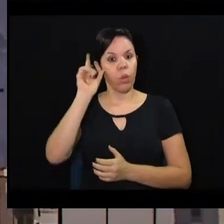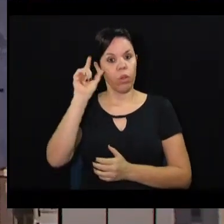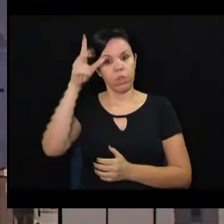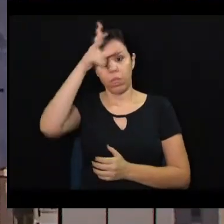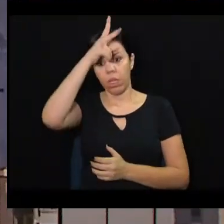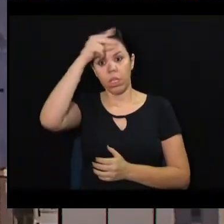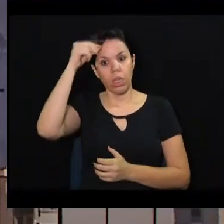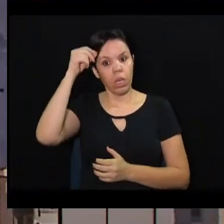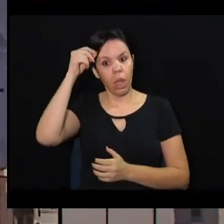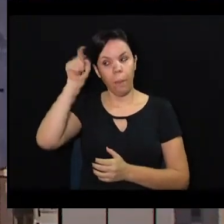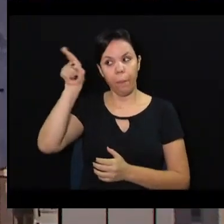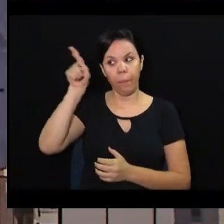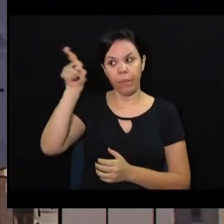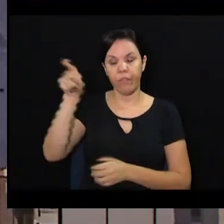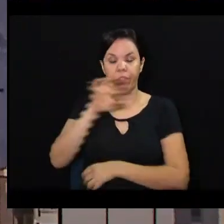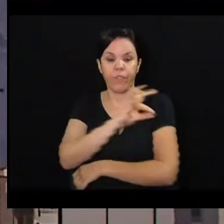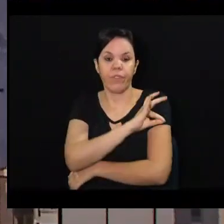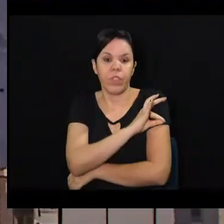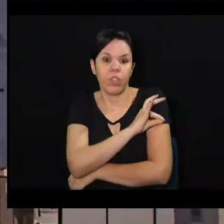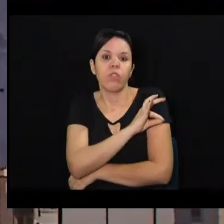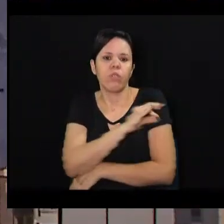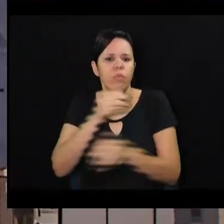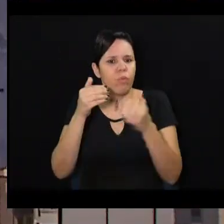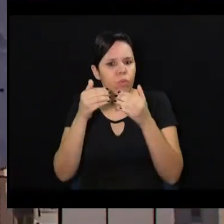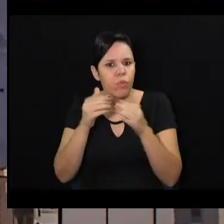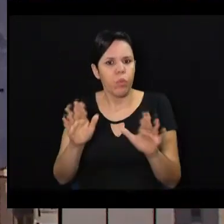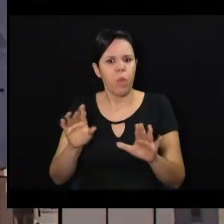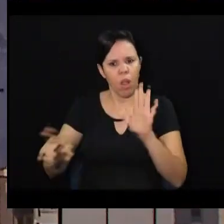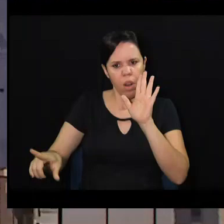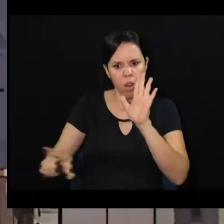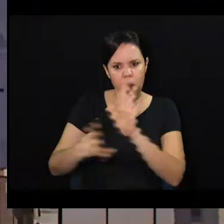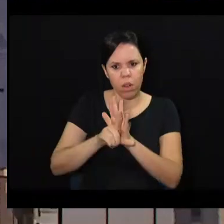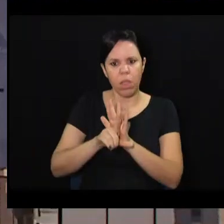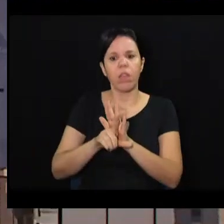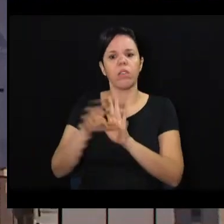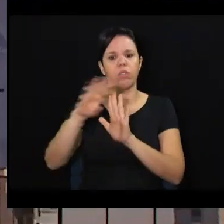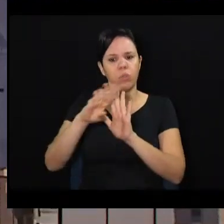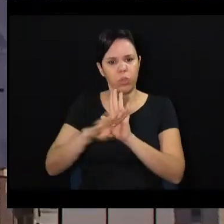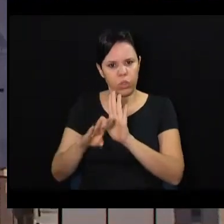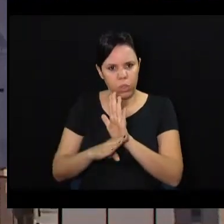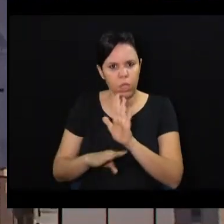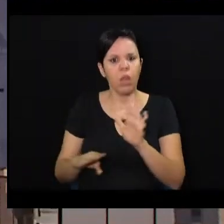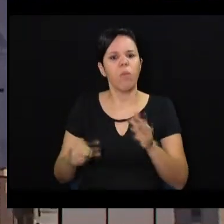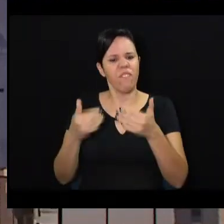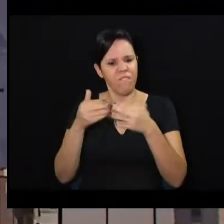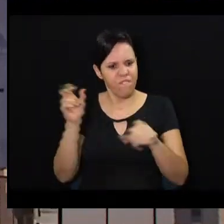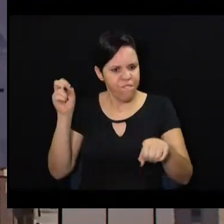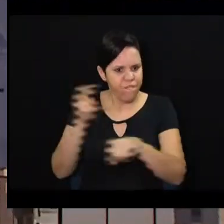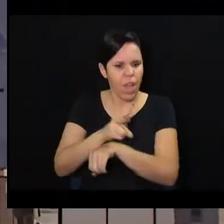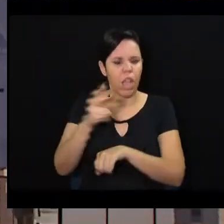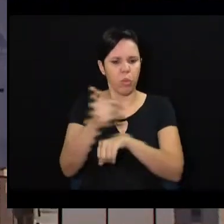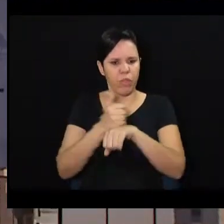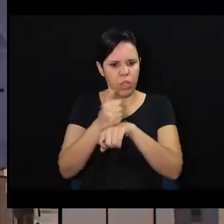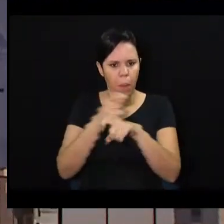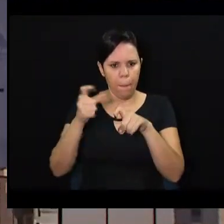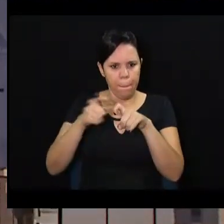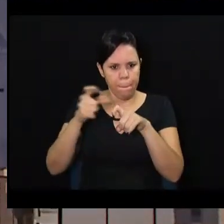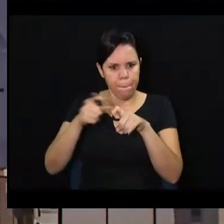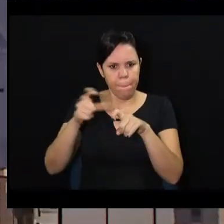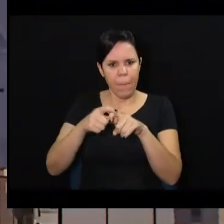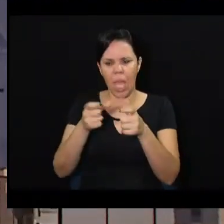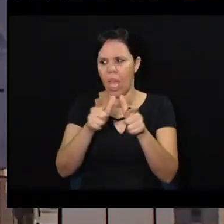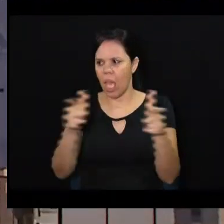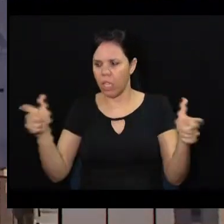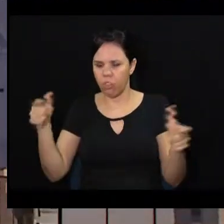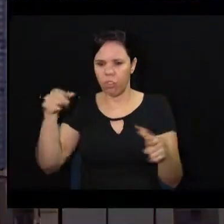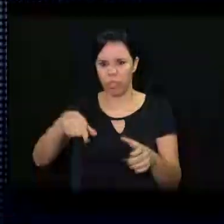Prefeitura, foi sancionada a lei do programa Mais Médicos Campineiro, que abre vagas para os profissionais nos centros de saúde